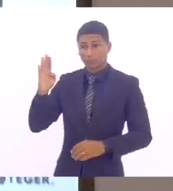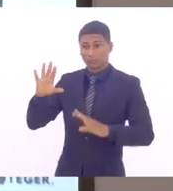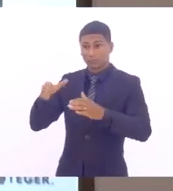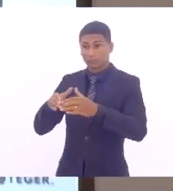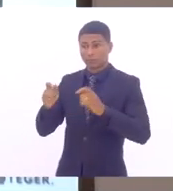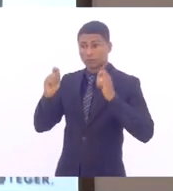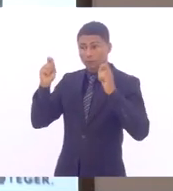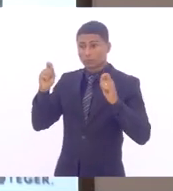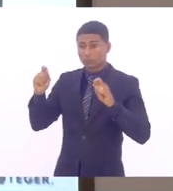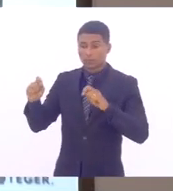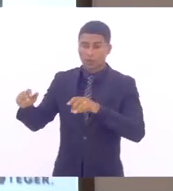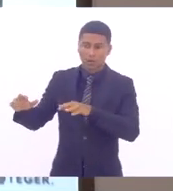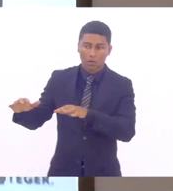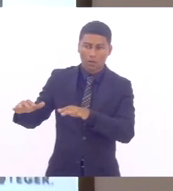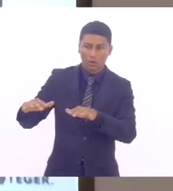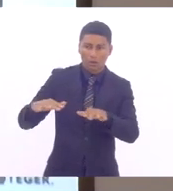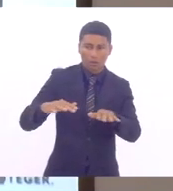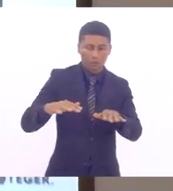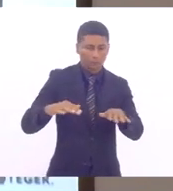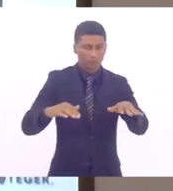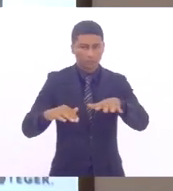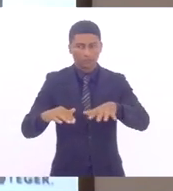até a Zona Sul para